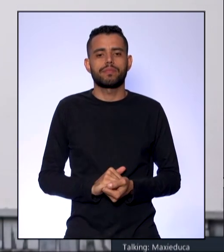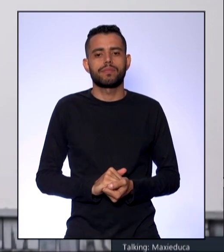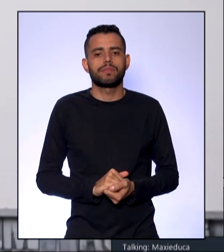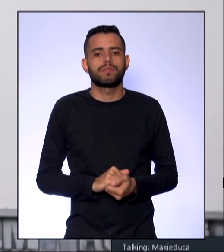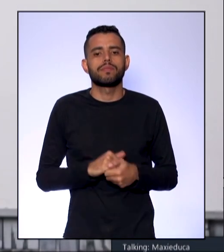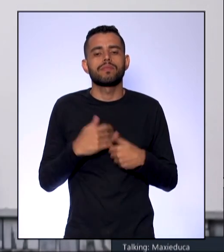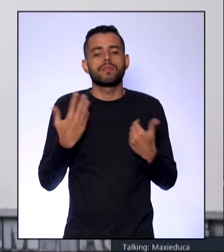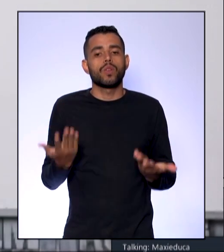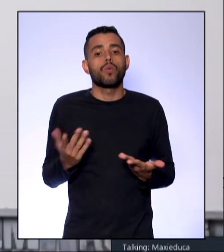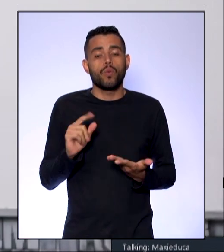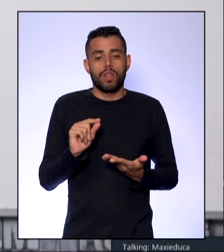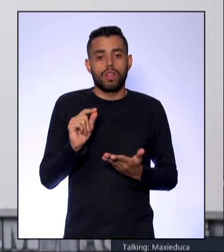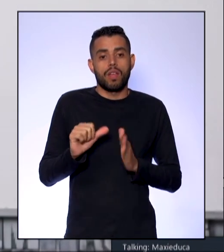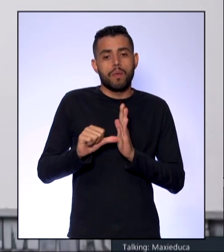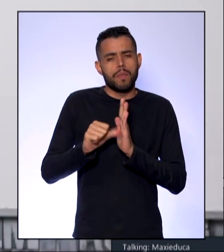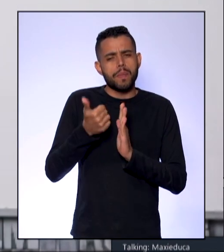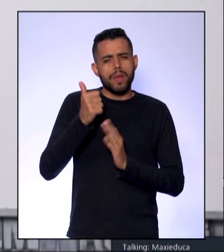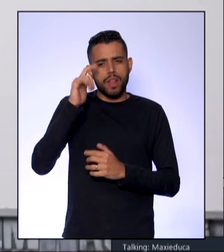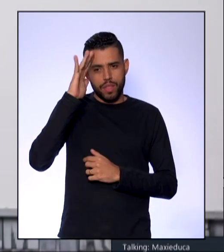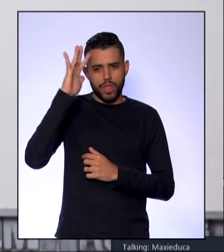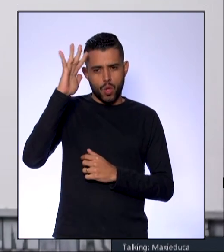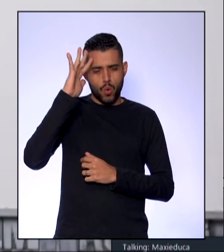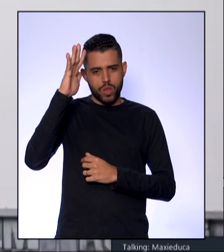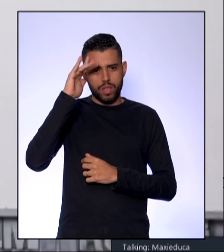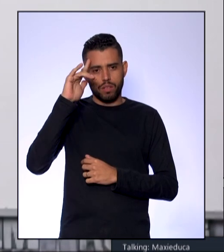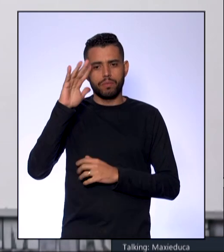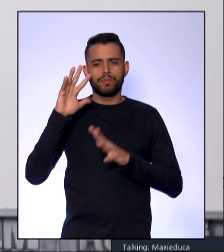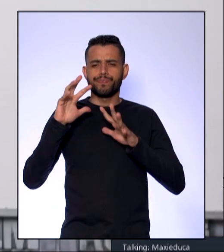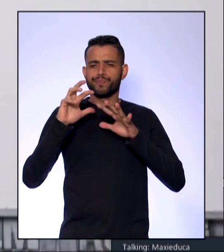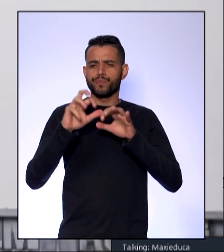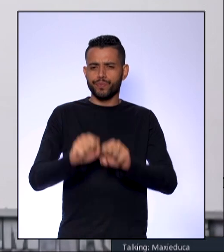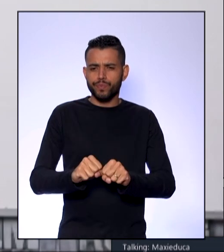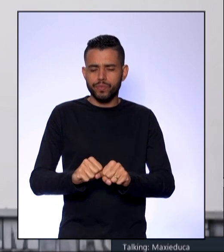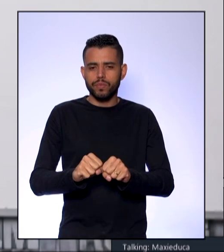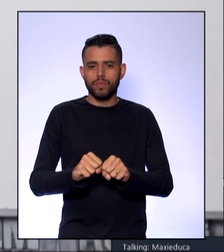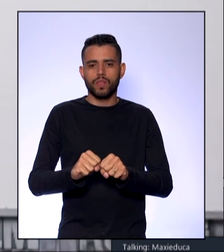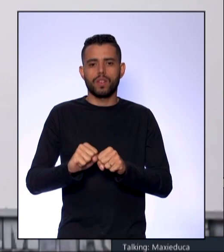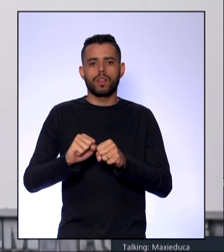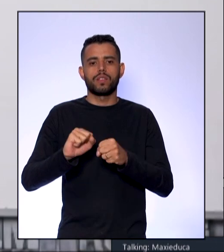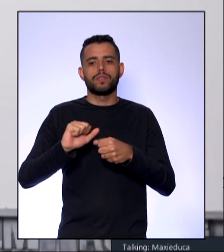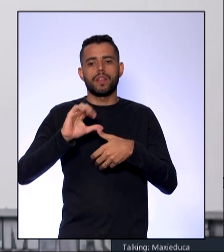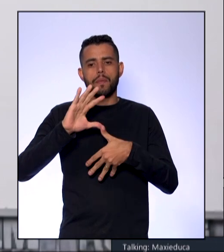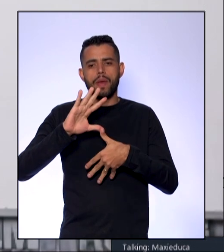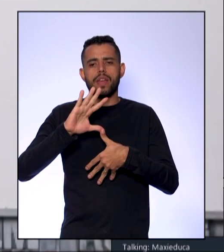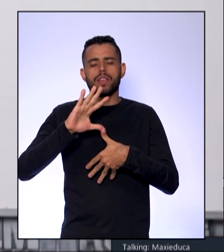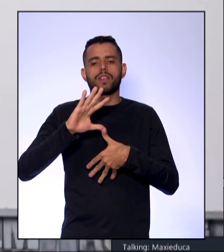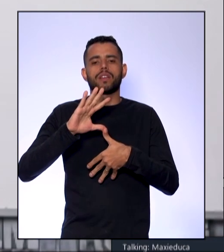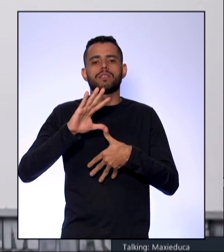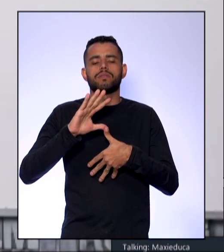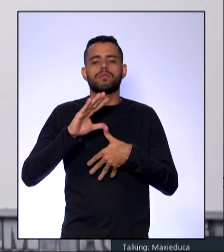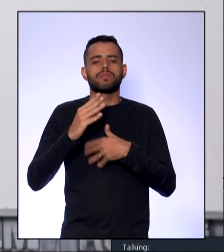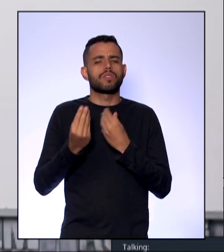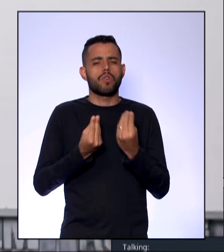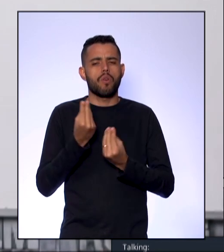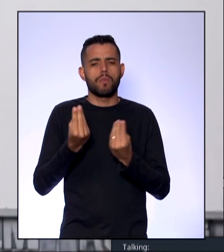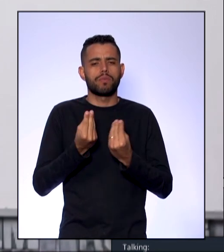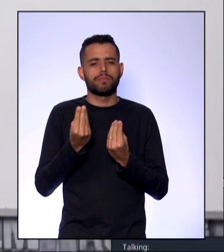Então, a primeira teoria para a colonização da América tem a seguinte perspectiva.